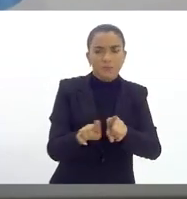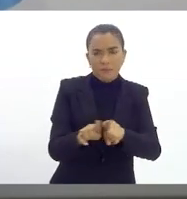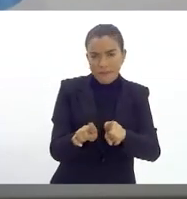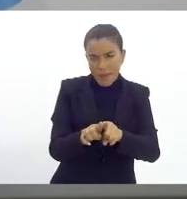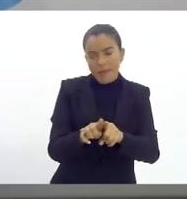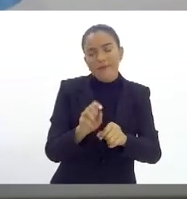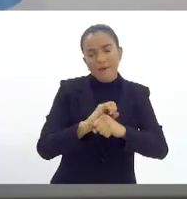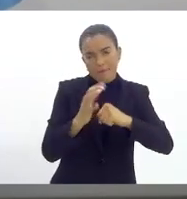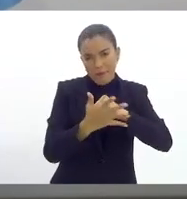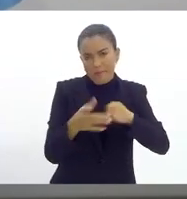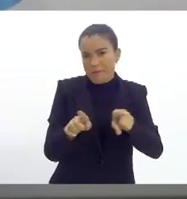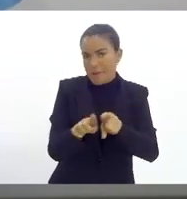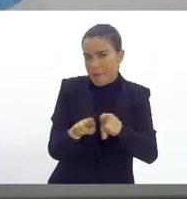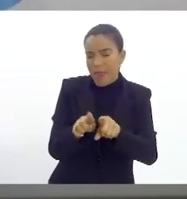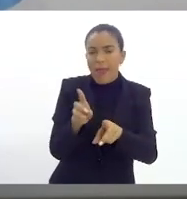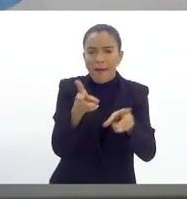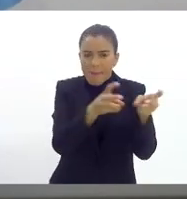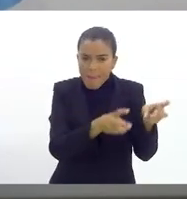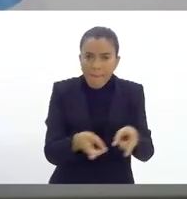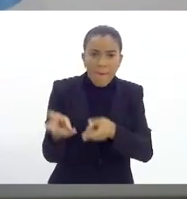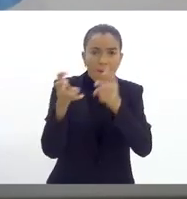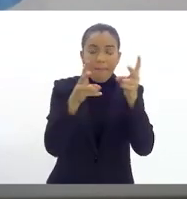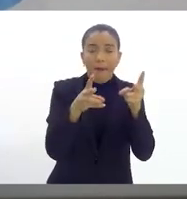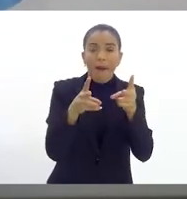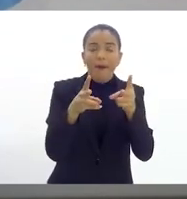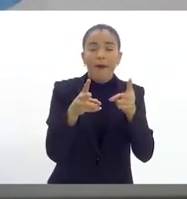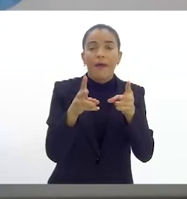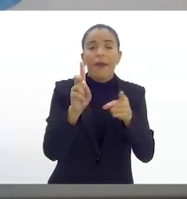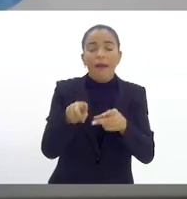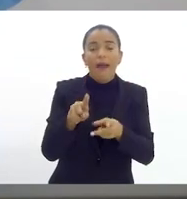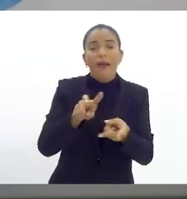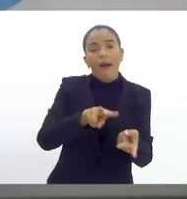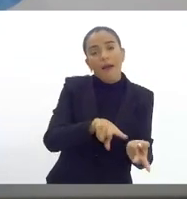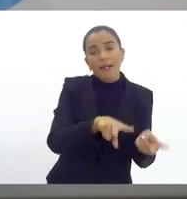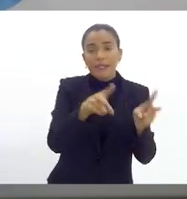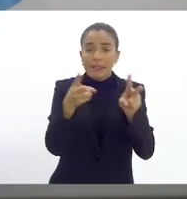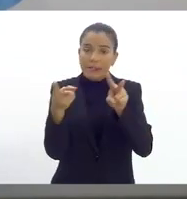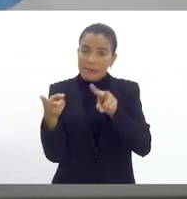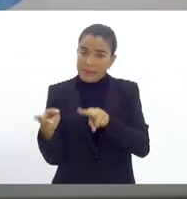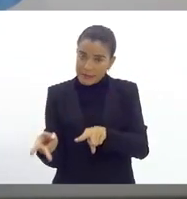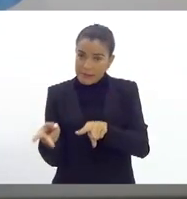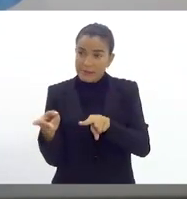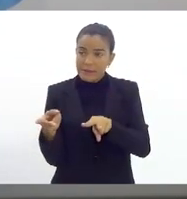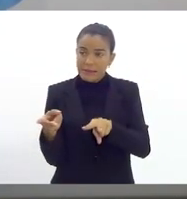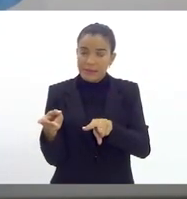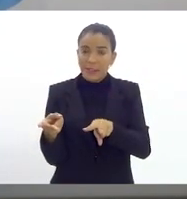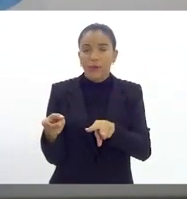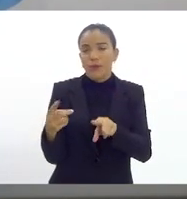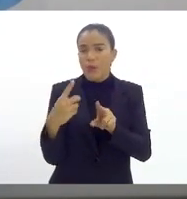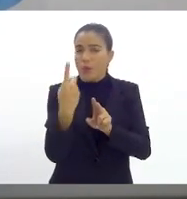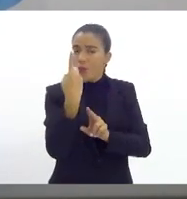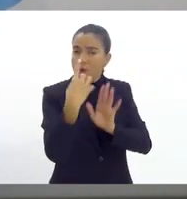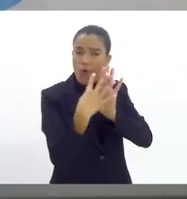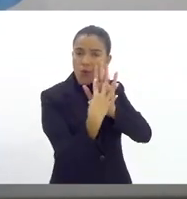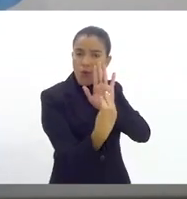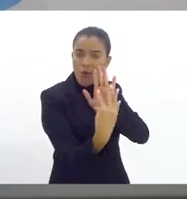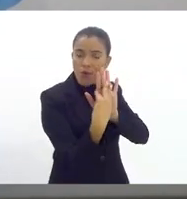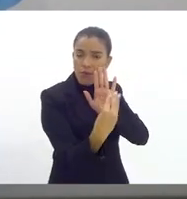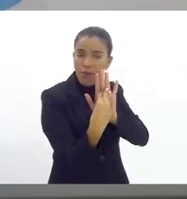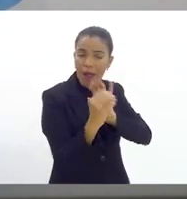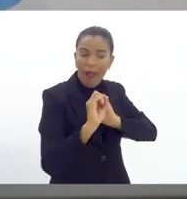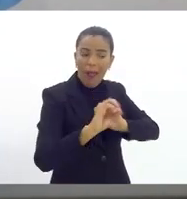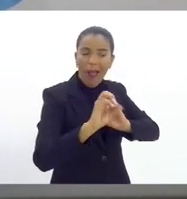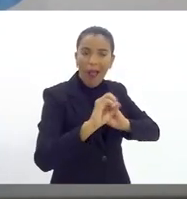pandemia se consolida é a transição de modelo de